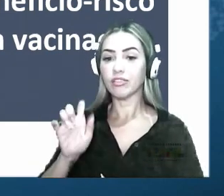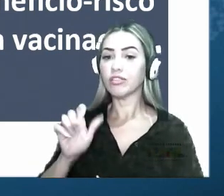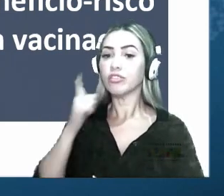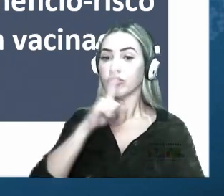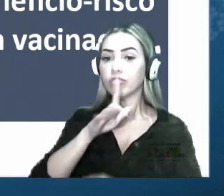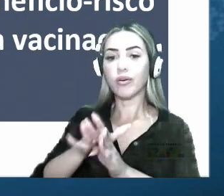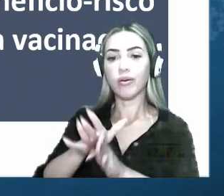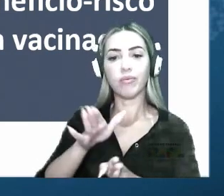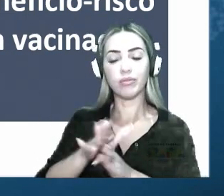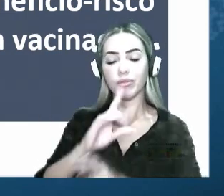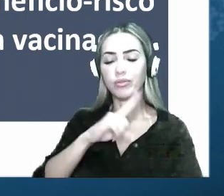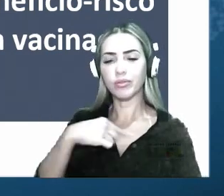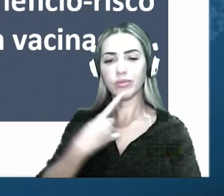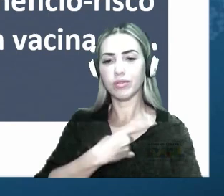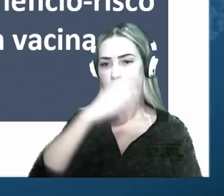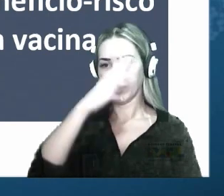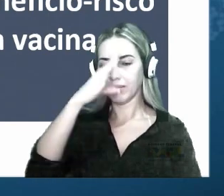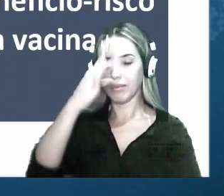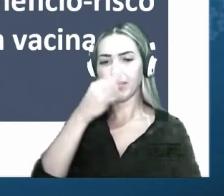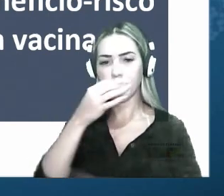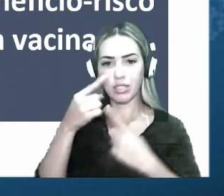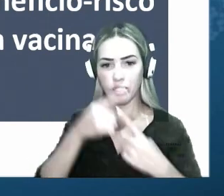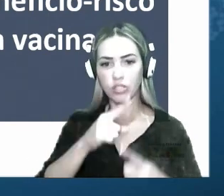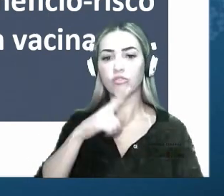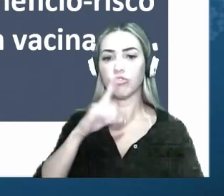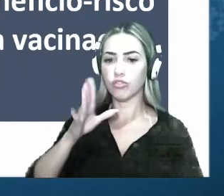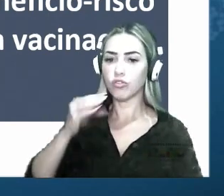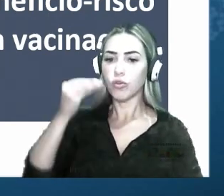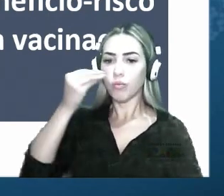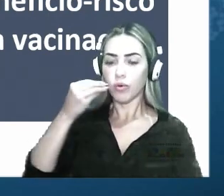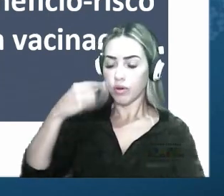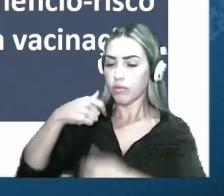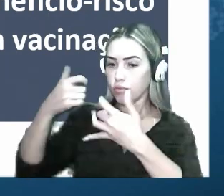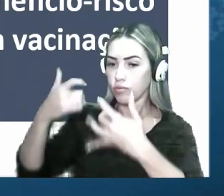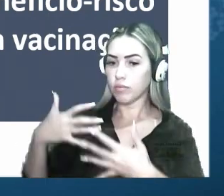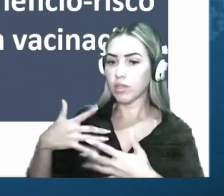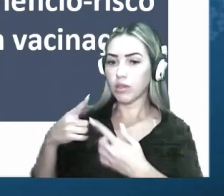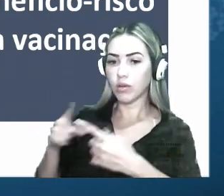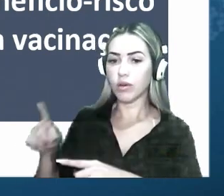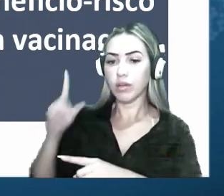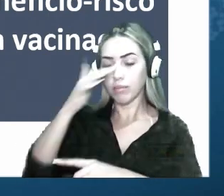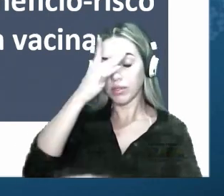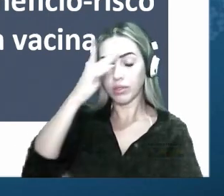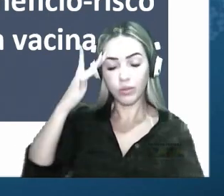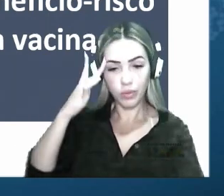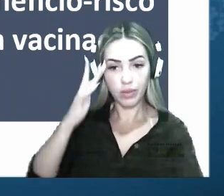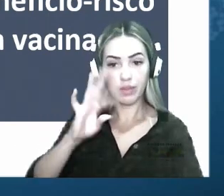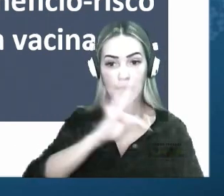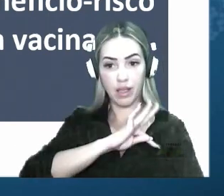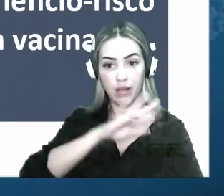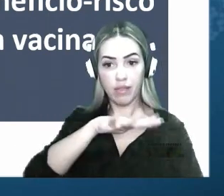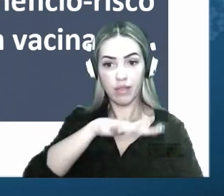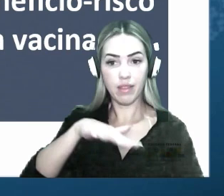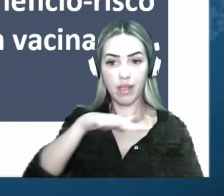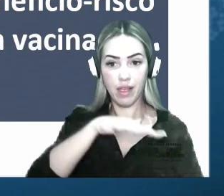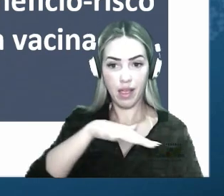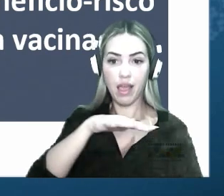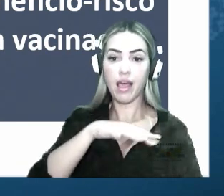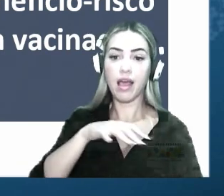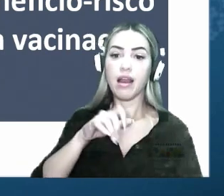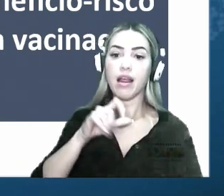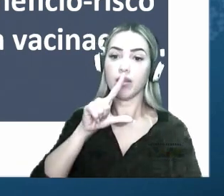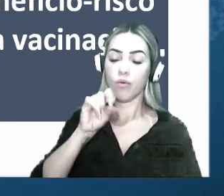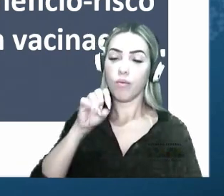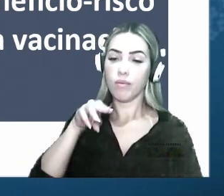crítica, eu já tive a oportunidade de falar isso para os técnicos de arbovirose da OMS, e vou ter a oportunidade de falar isso para o SEIGE. A recomendação do SEIGE